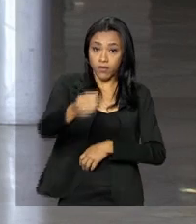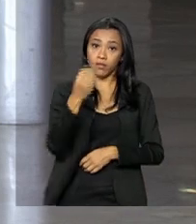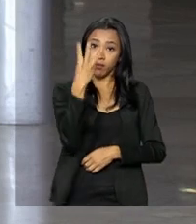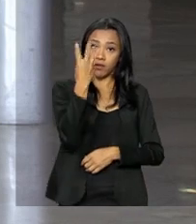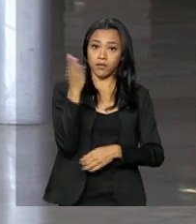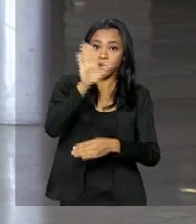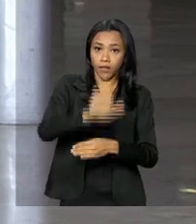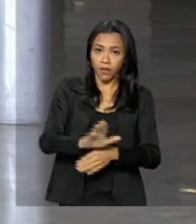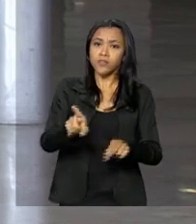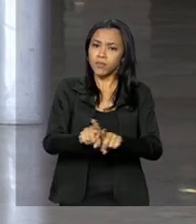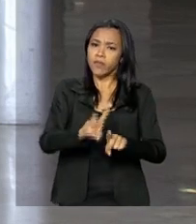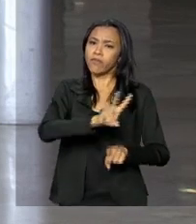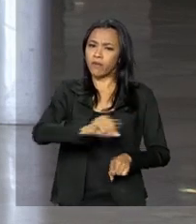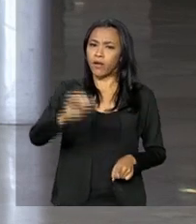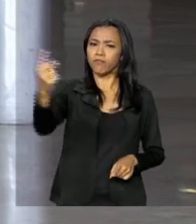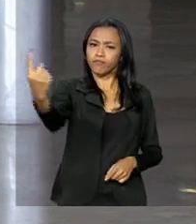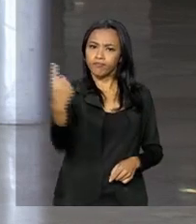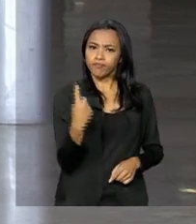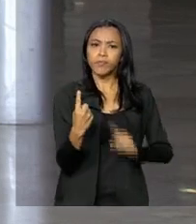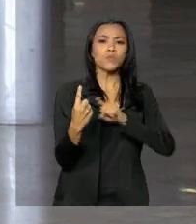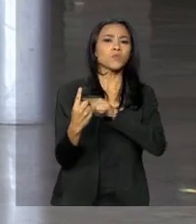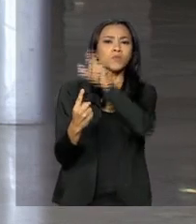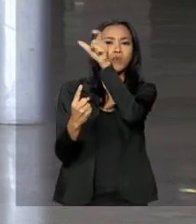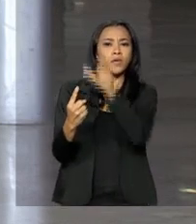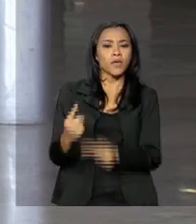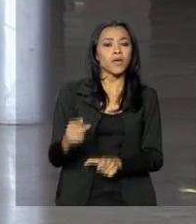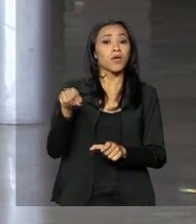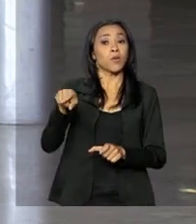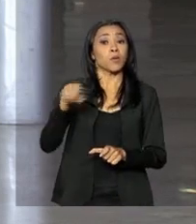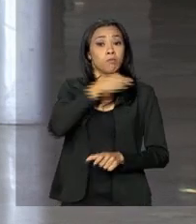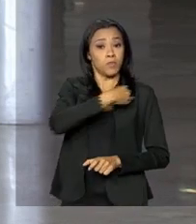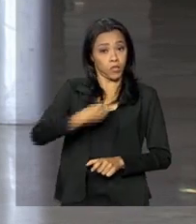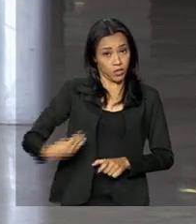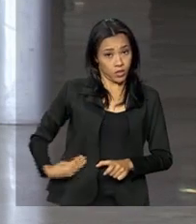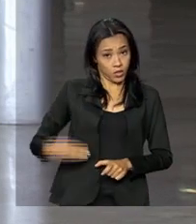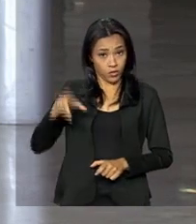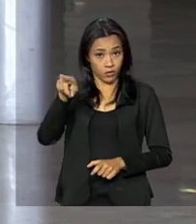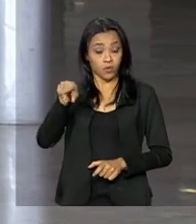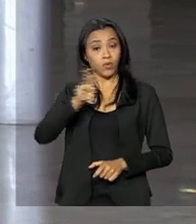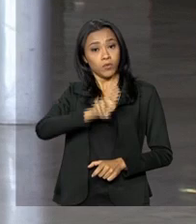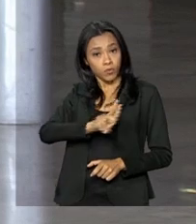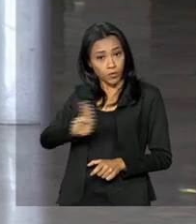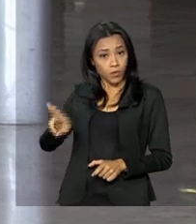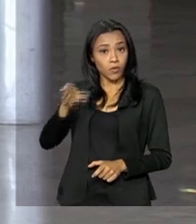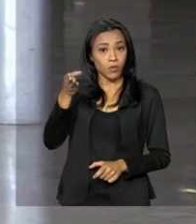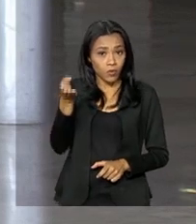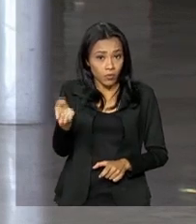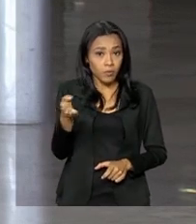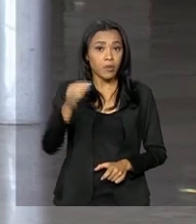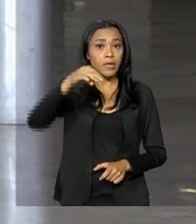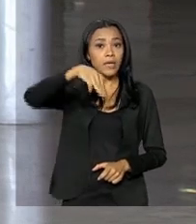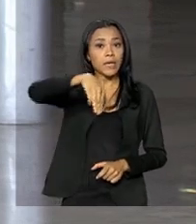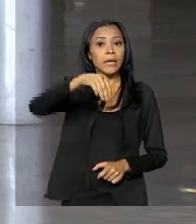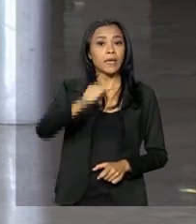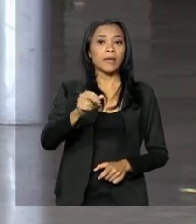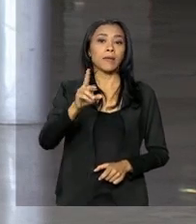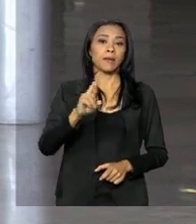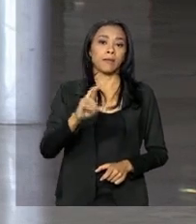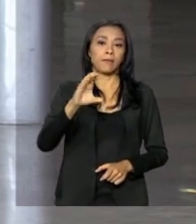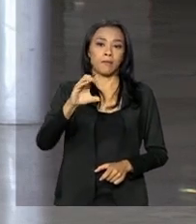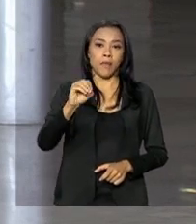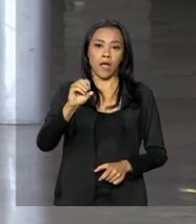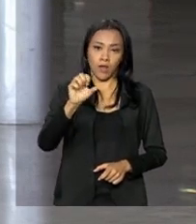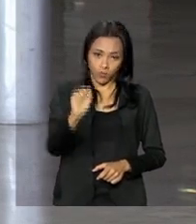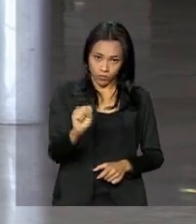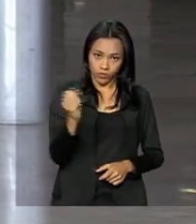também aqui no palácio do planalto o ministro da indústria e comércio exterior e serviços marcos marcos schoch